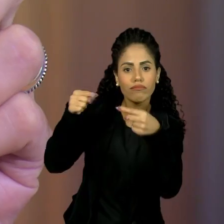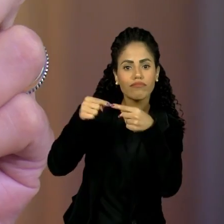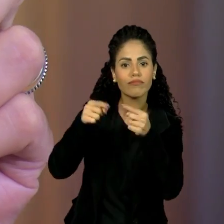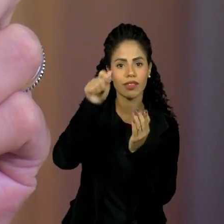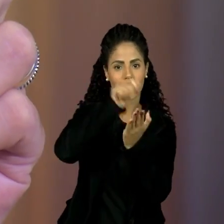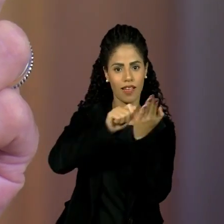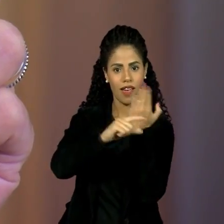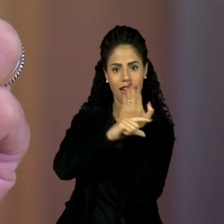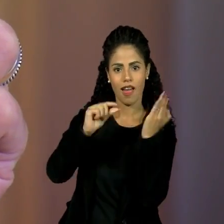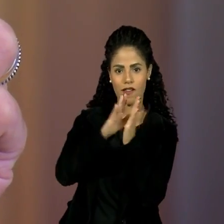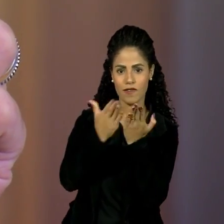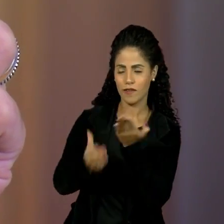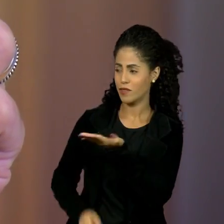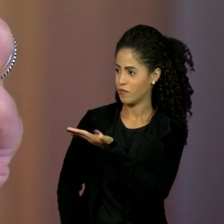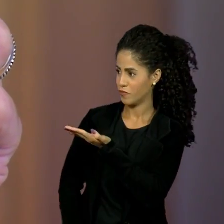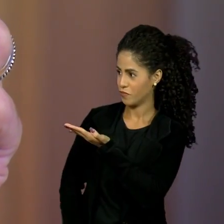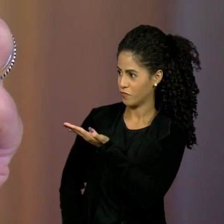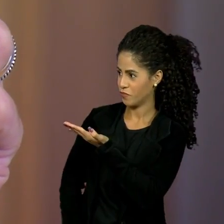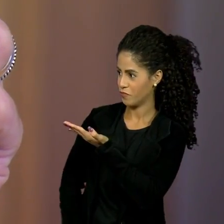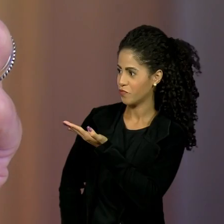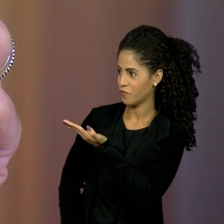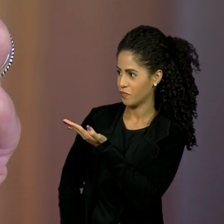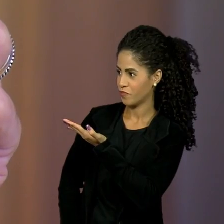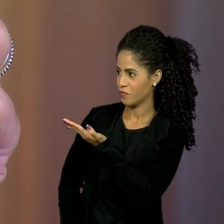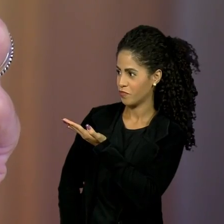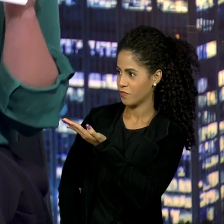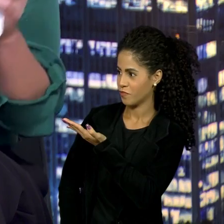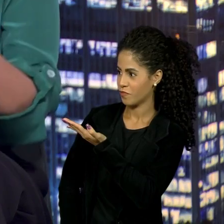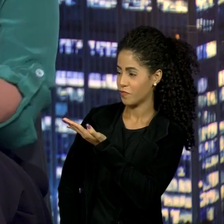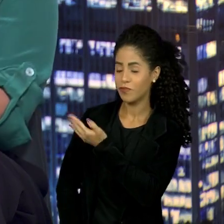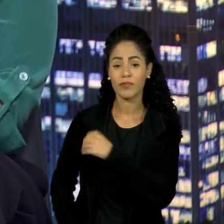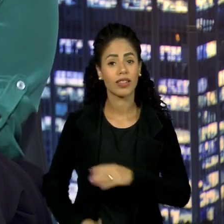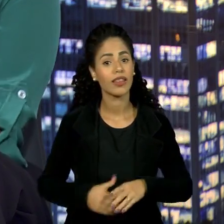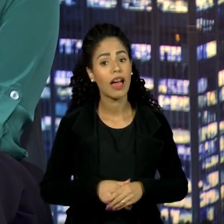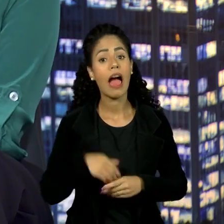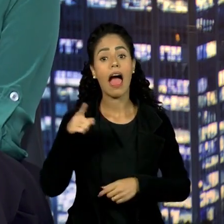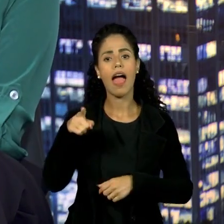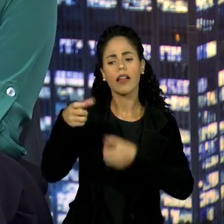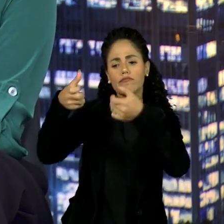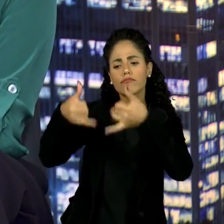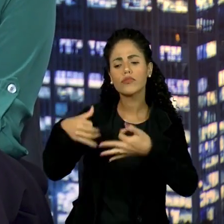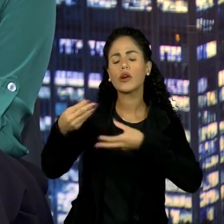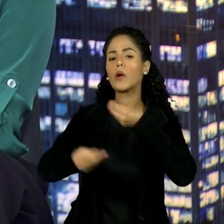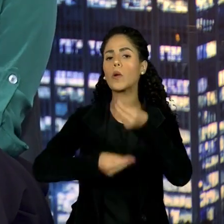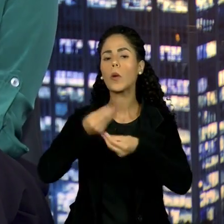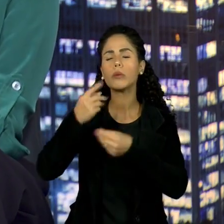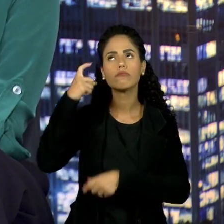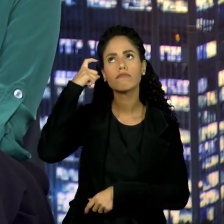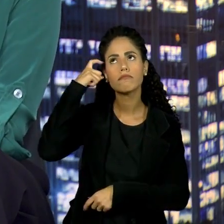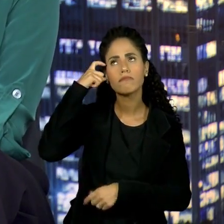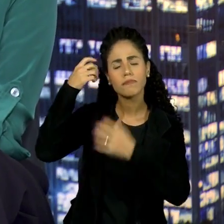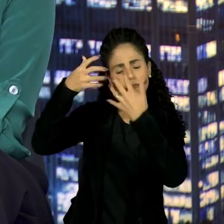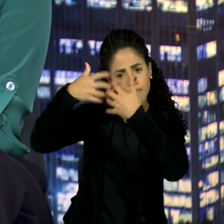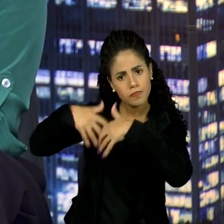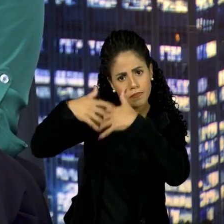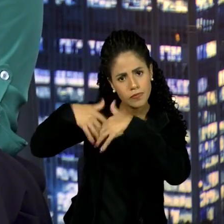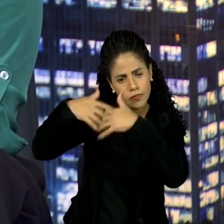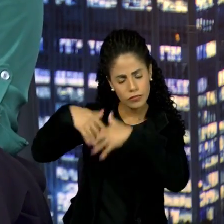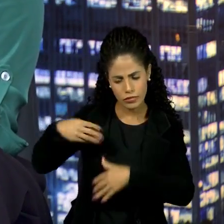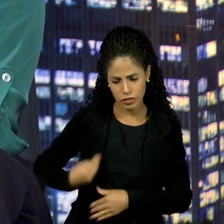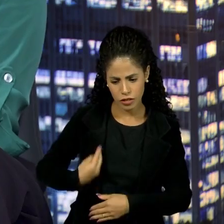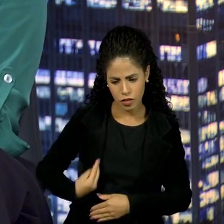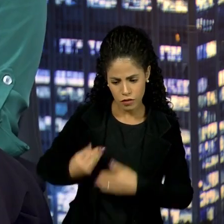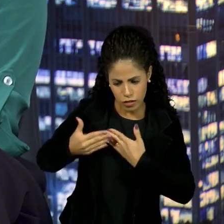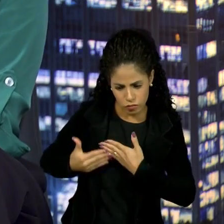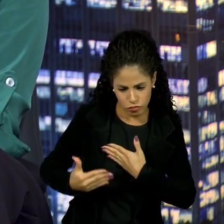livro, né, que é um best-seller, A Morte é um Dia que Vale a Pena Viver. Ela falou sobre como pensar na nossa finitude